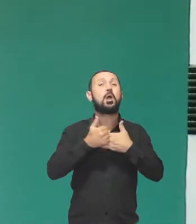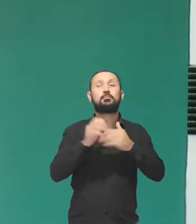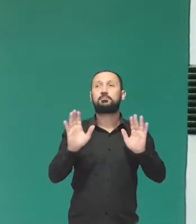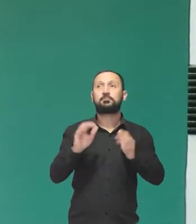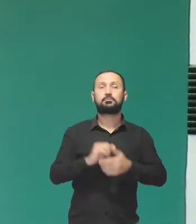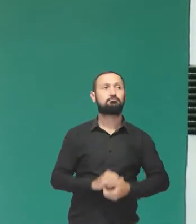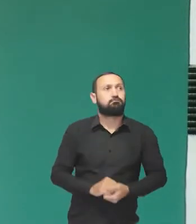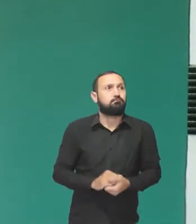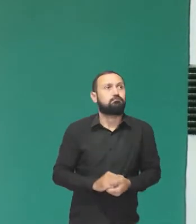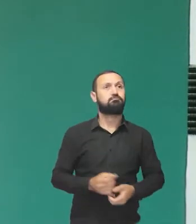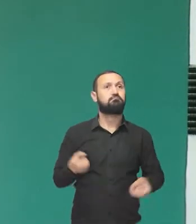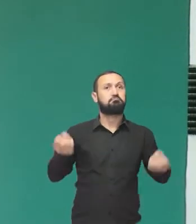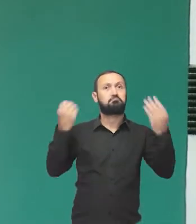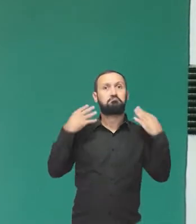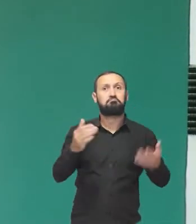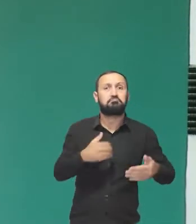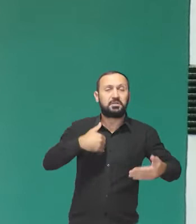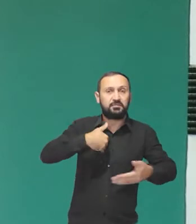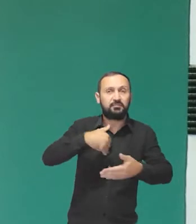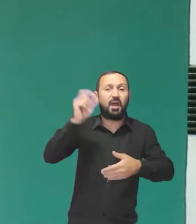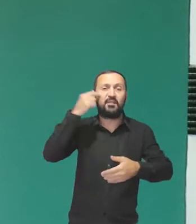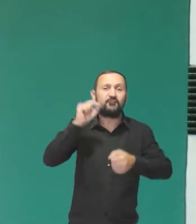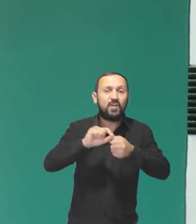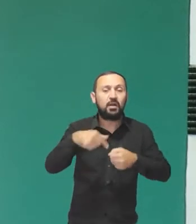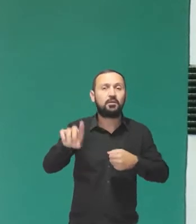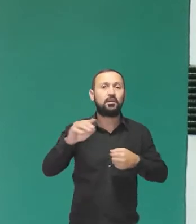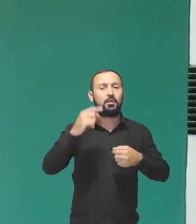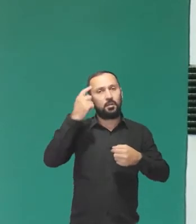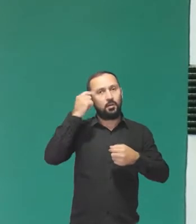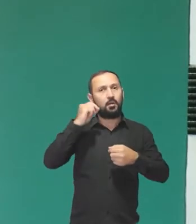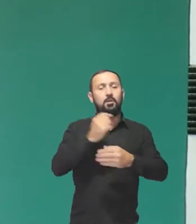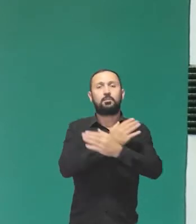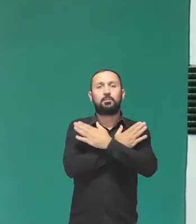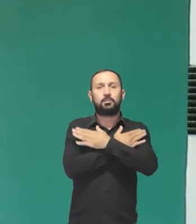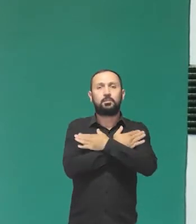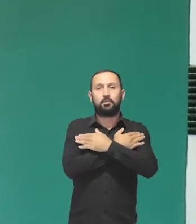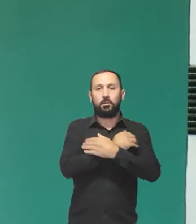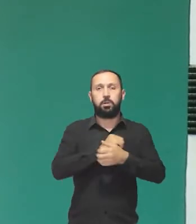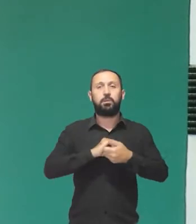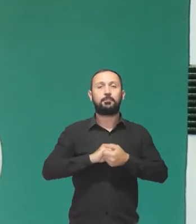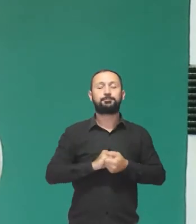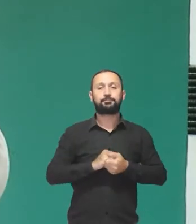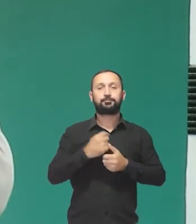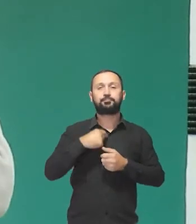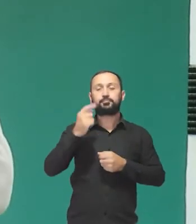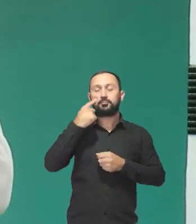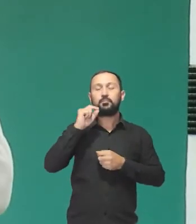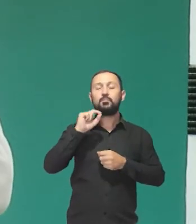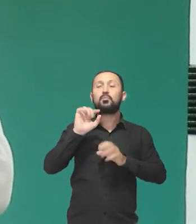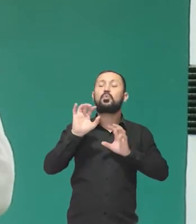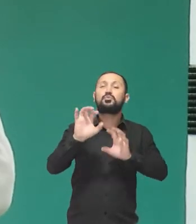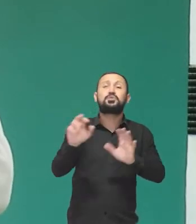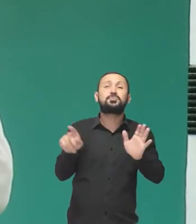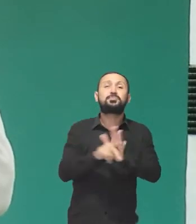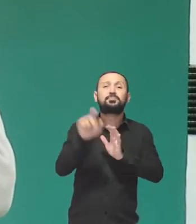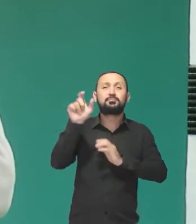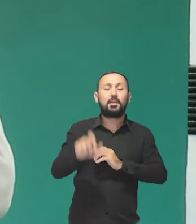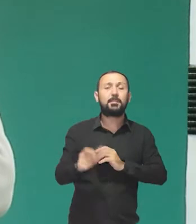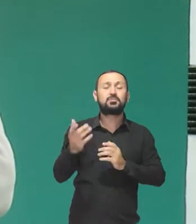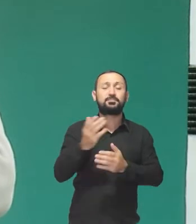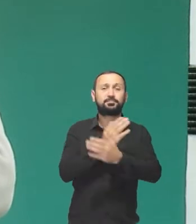lá. E se a gente for avaliar, a questão do desemprego é a questão da perda do status de pessoa. Uma